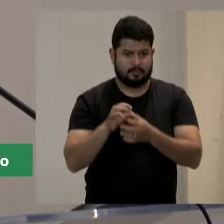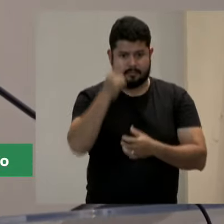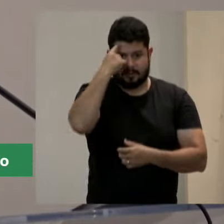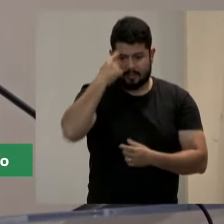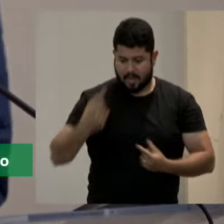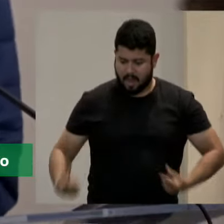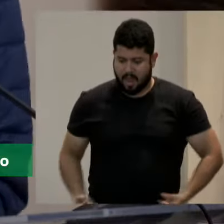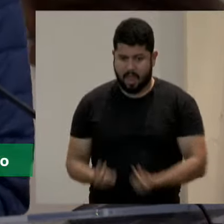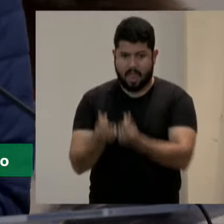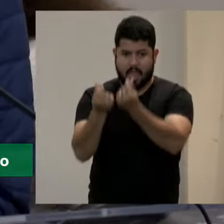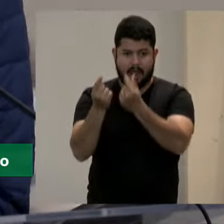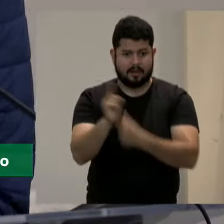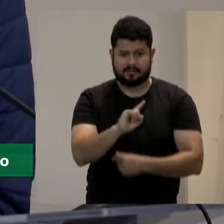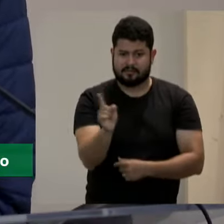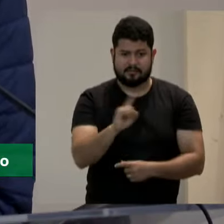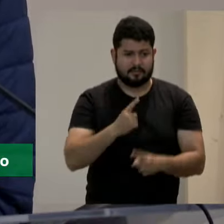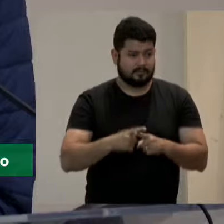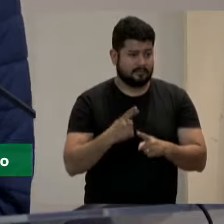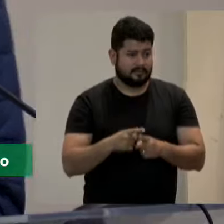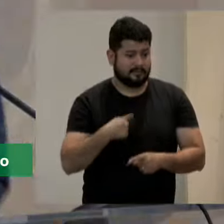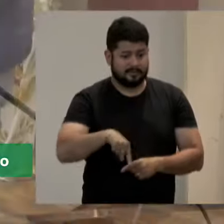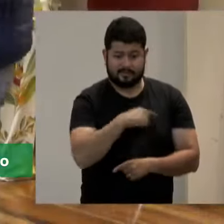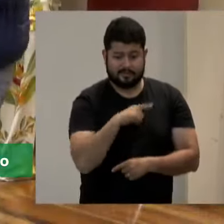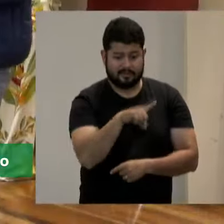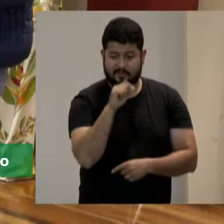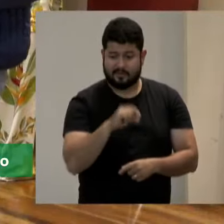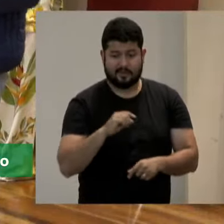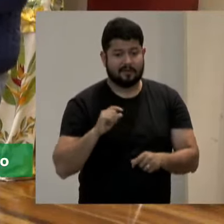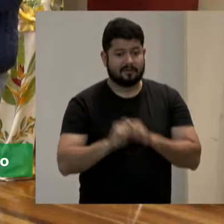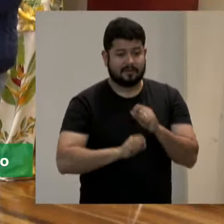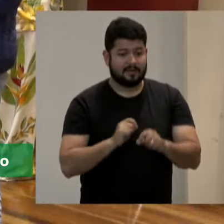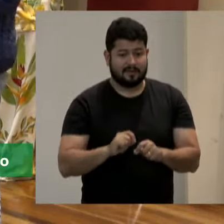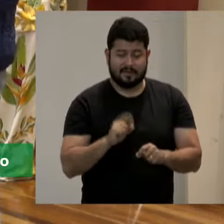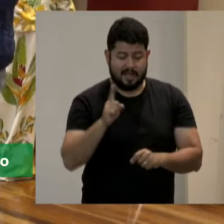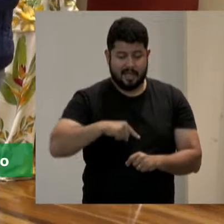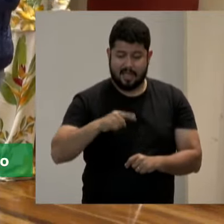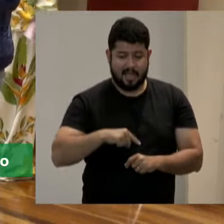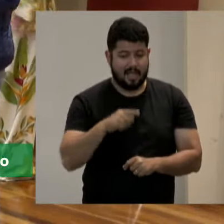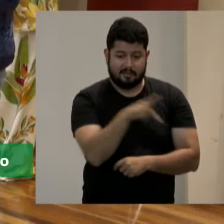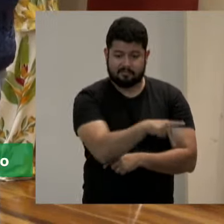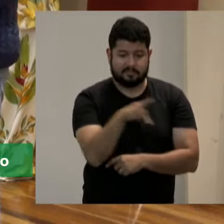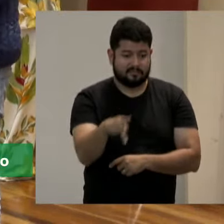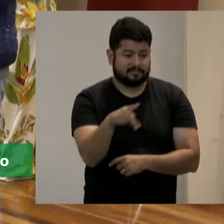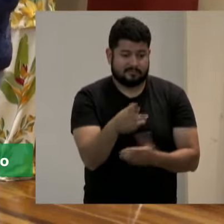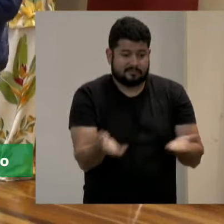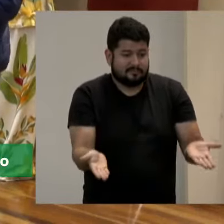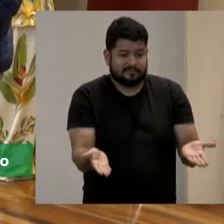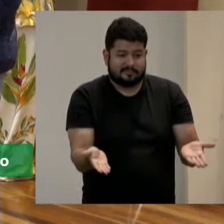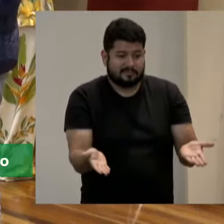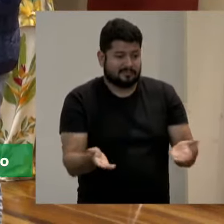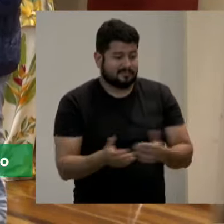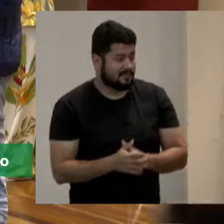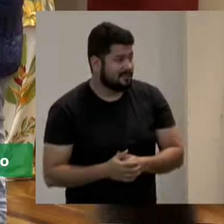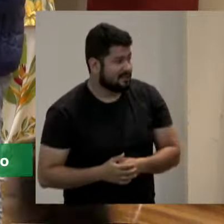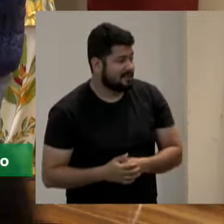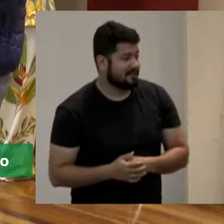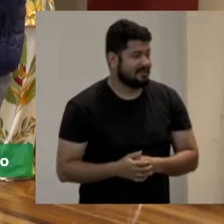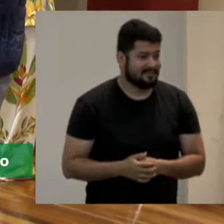a maior parte de nós escolheu a carreira de professor. Então, eu acho que não é necessário dizer mais do que